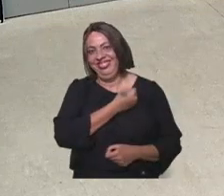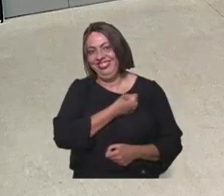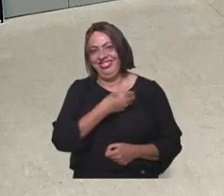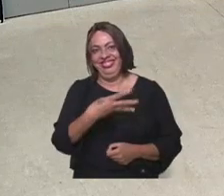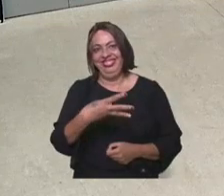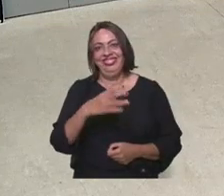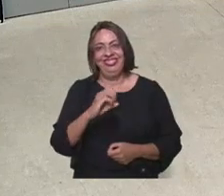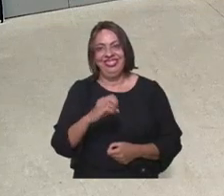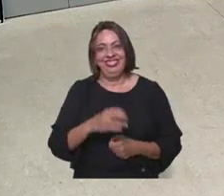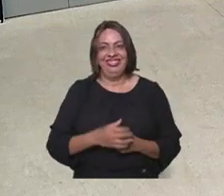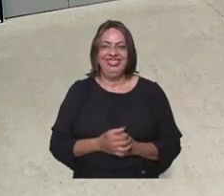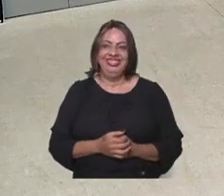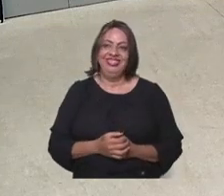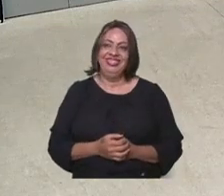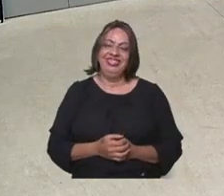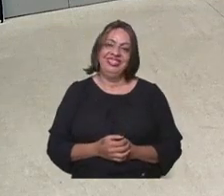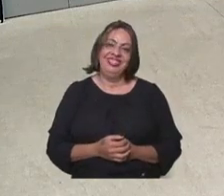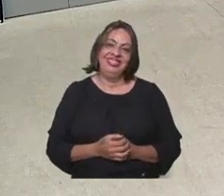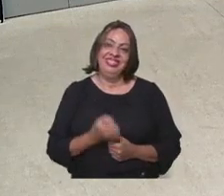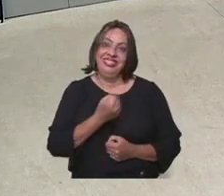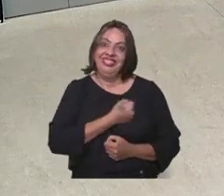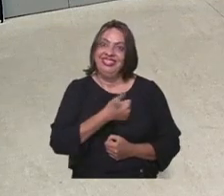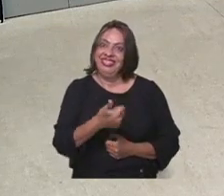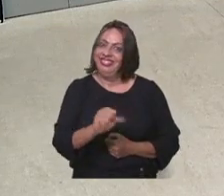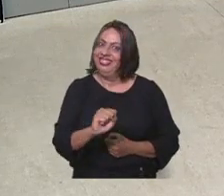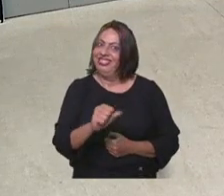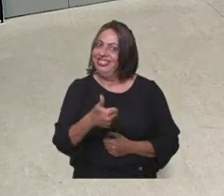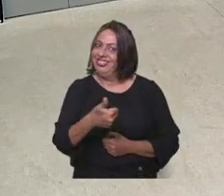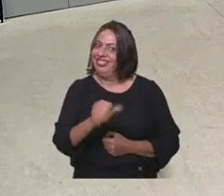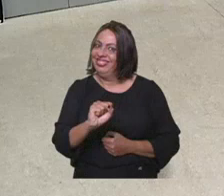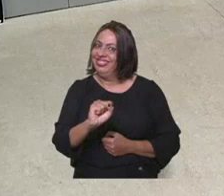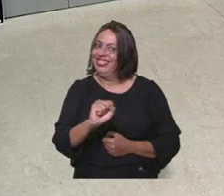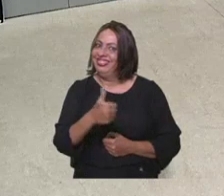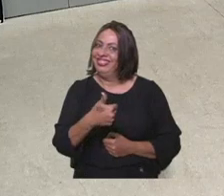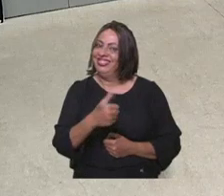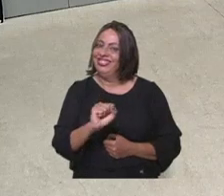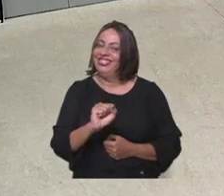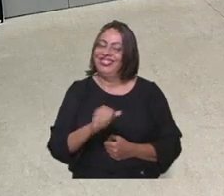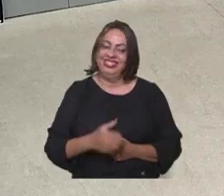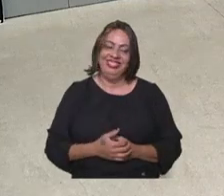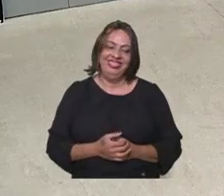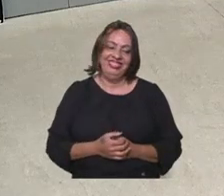40, saiu 40 e 18, número 18.